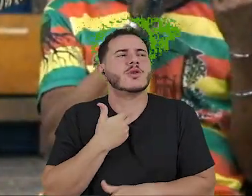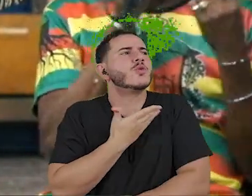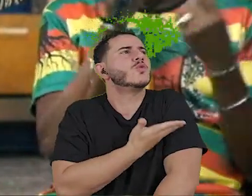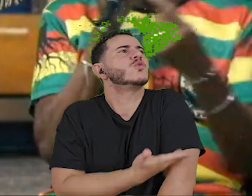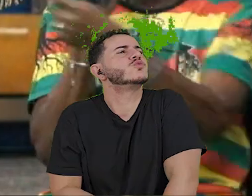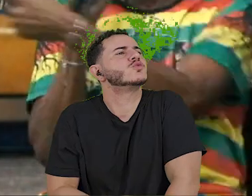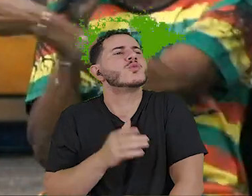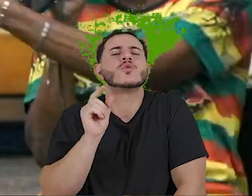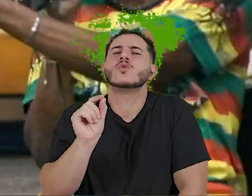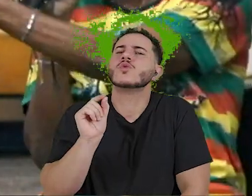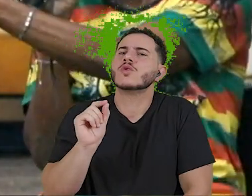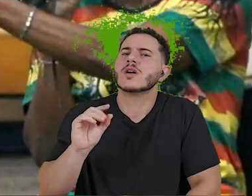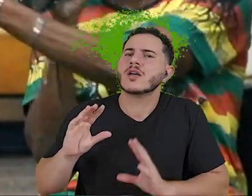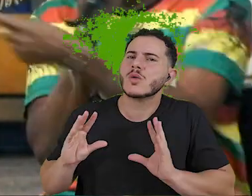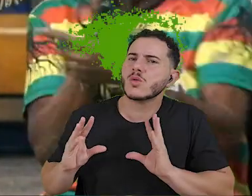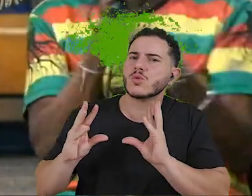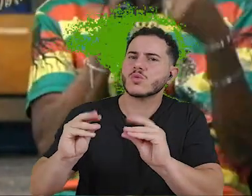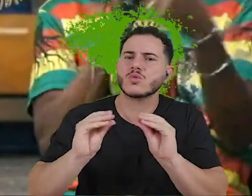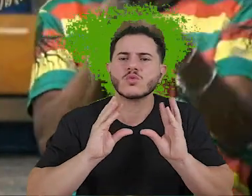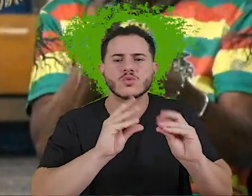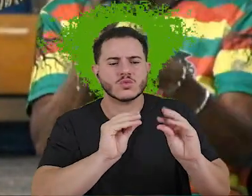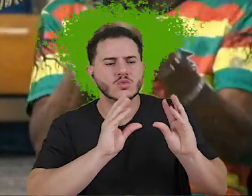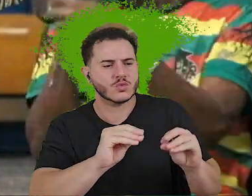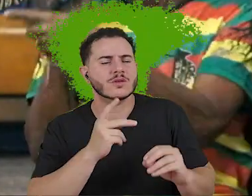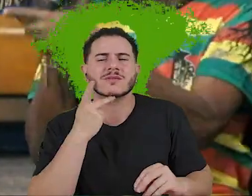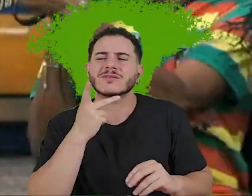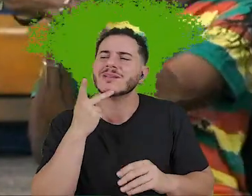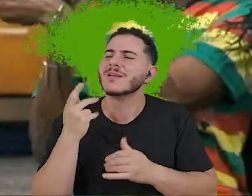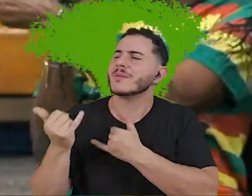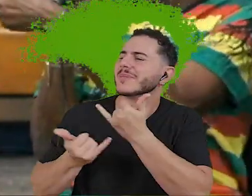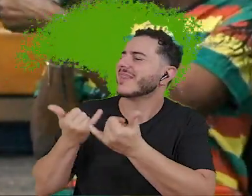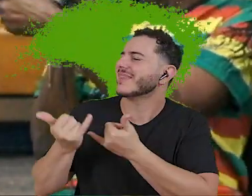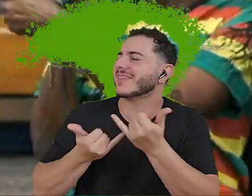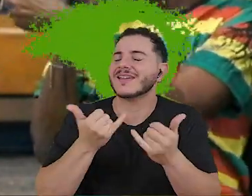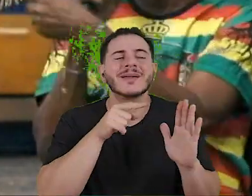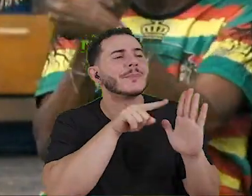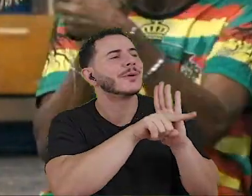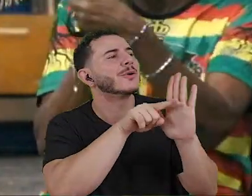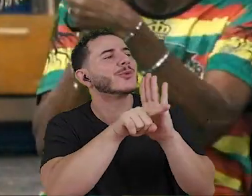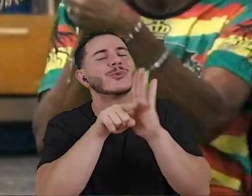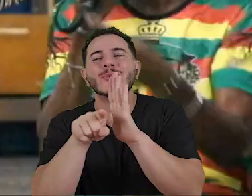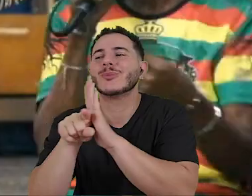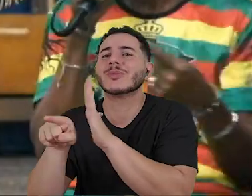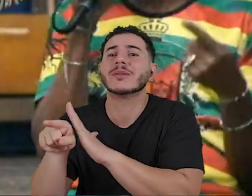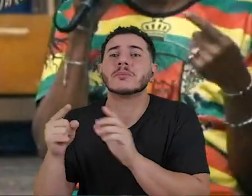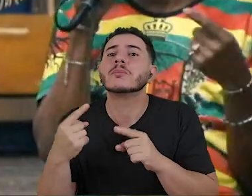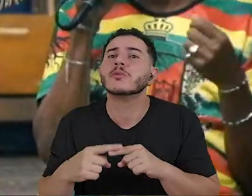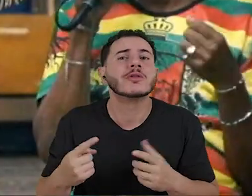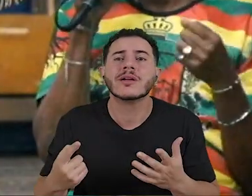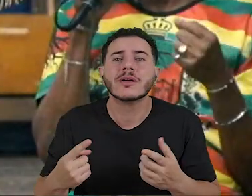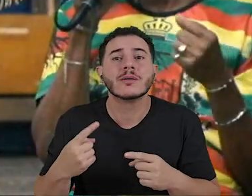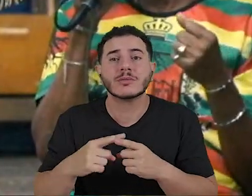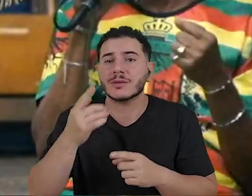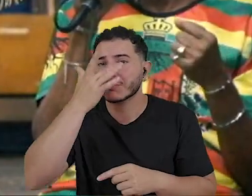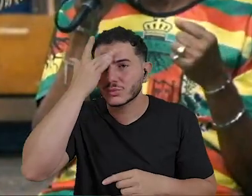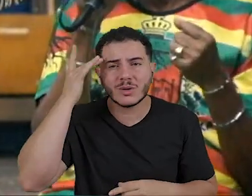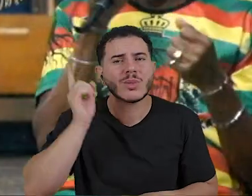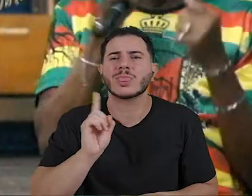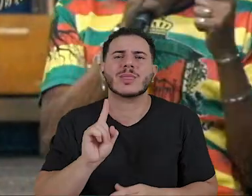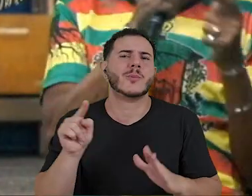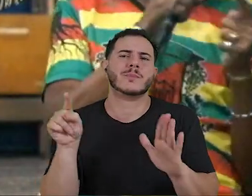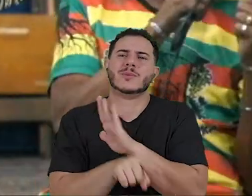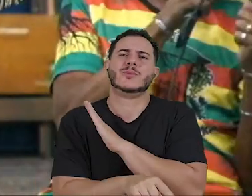né, isso que o Manu falou aí da brincadeira das perguntas, é porque o pessoal não pergunta, entendeu?